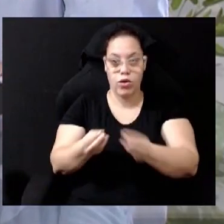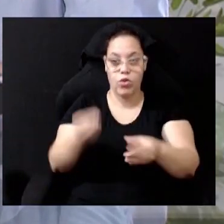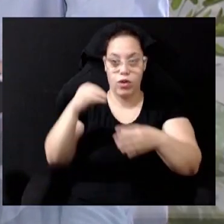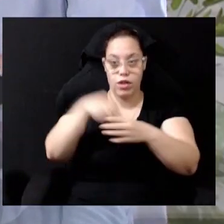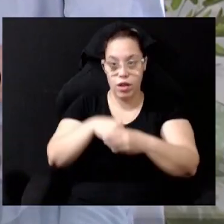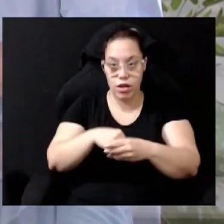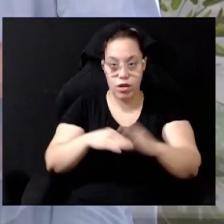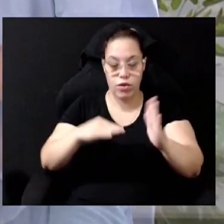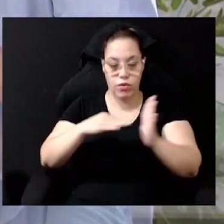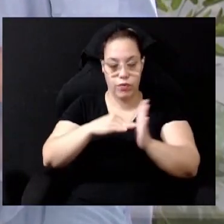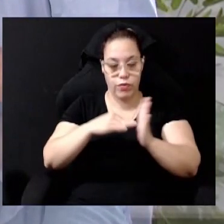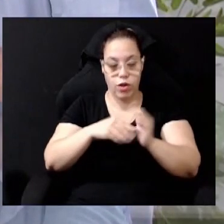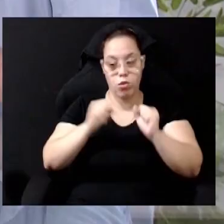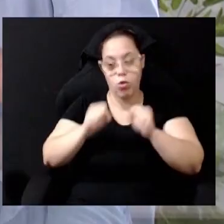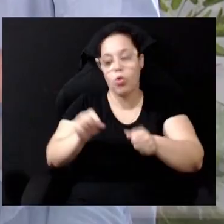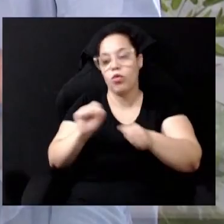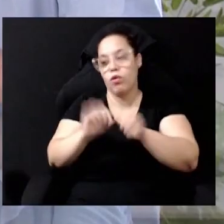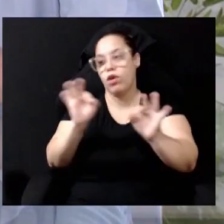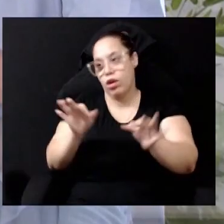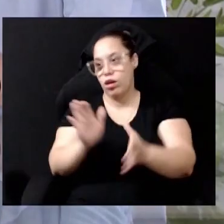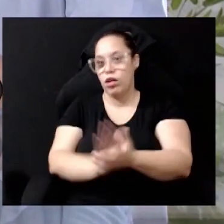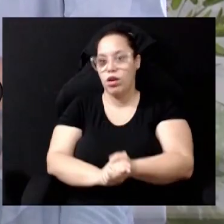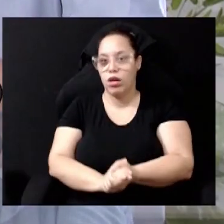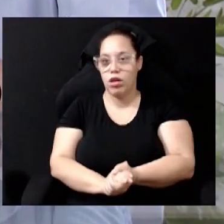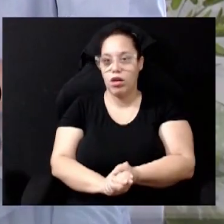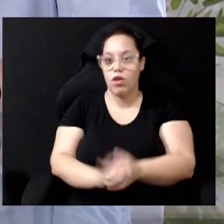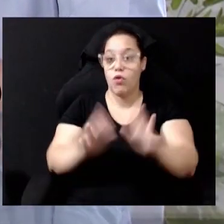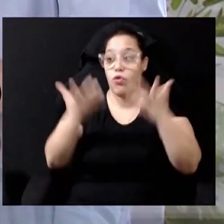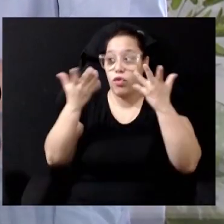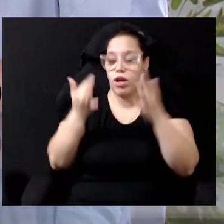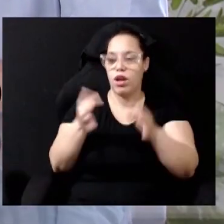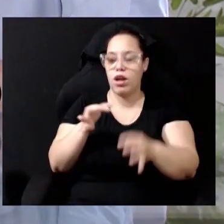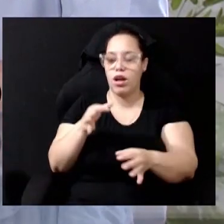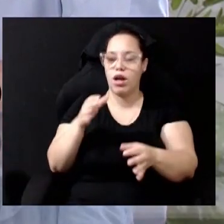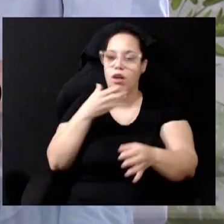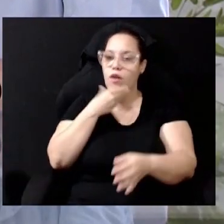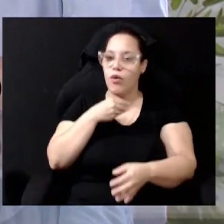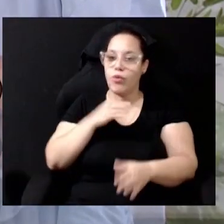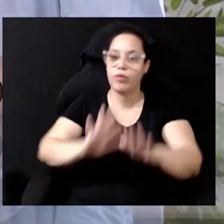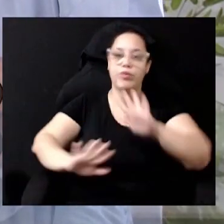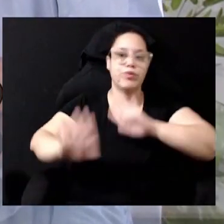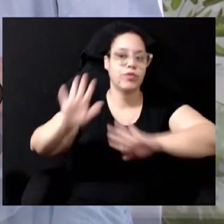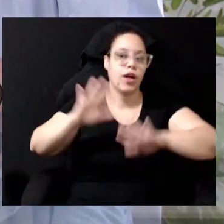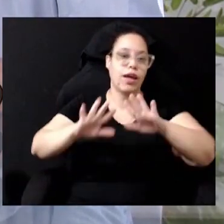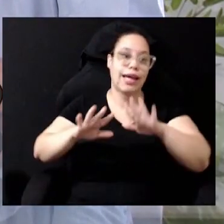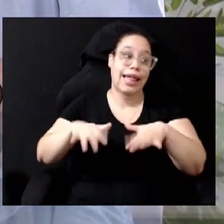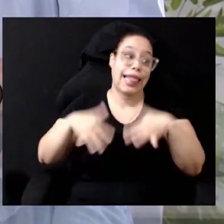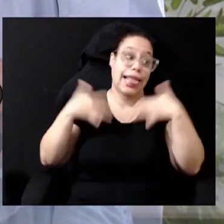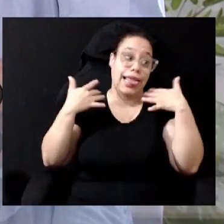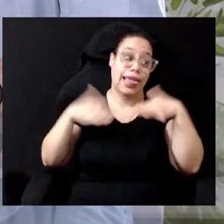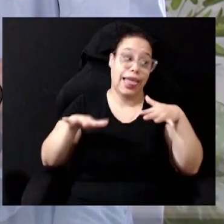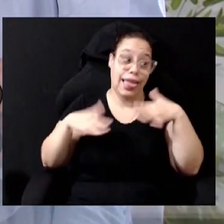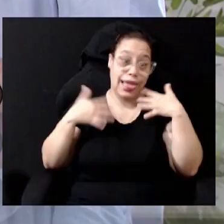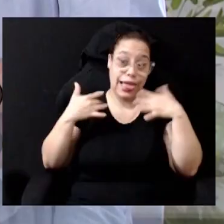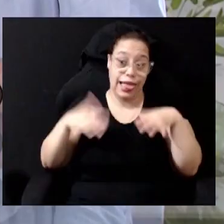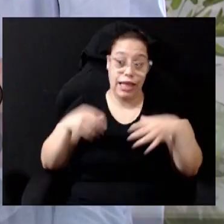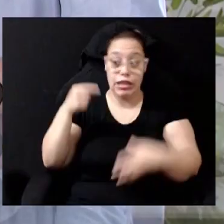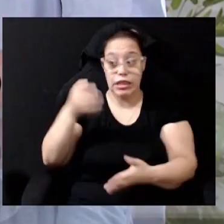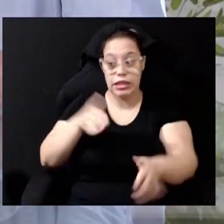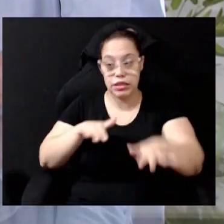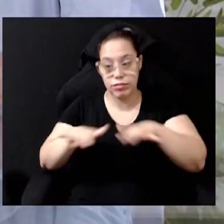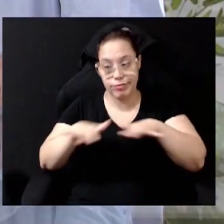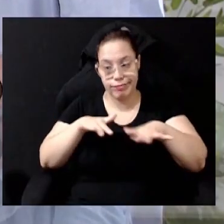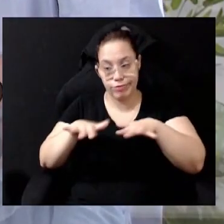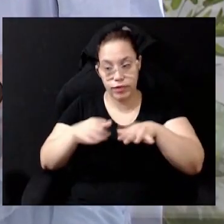pode fazer. Festa de final de ano, tem que tomar cuidado para não abusar, porque esse é um momento delicado da